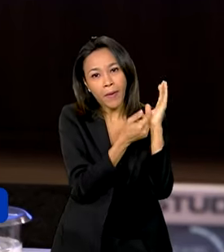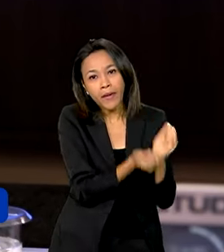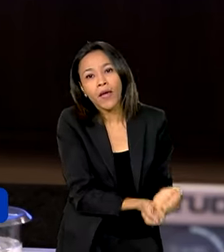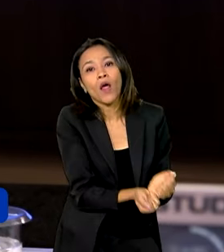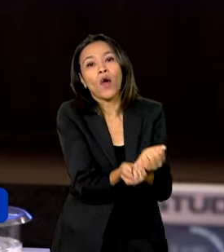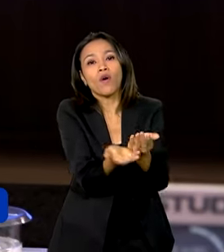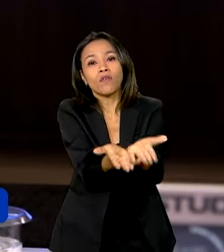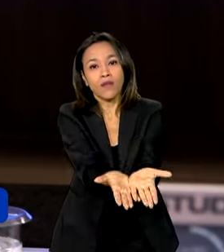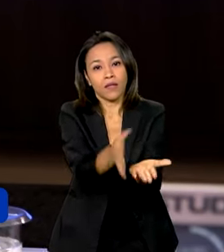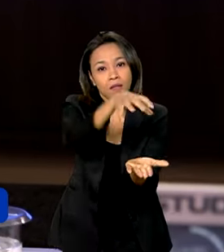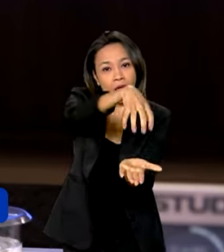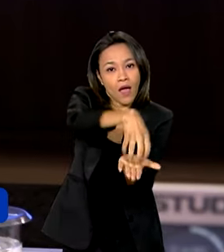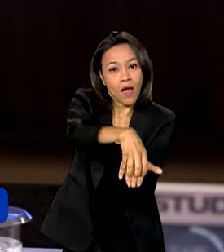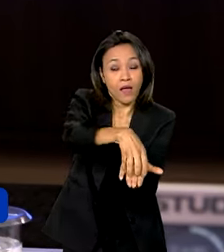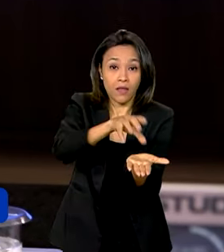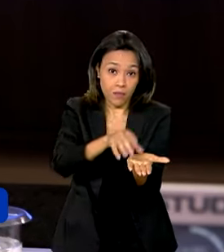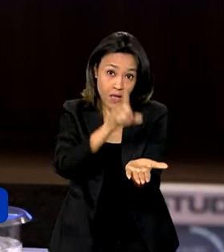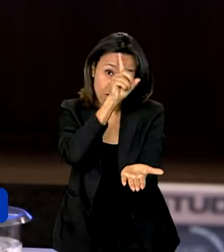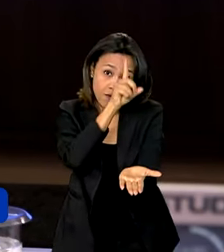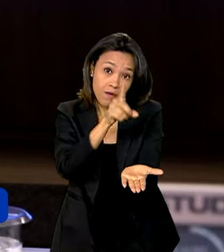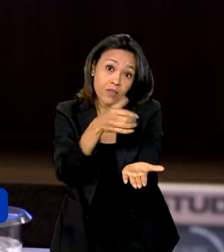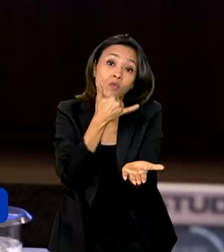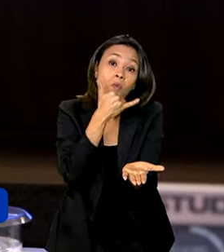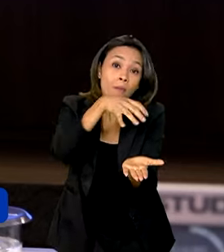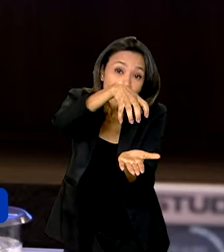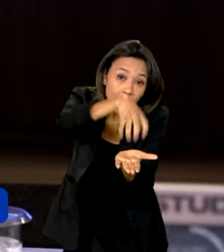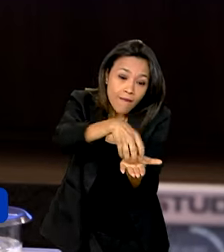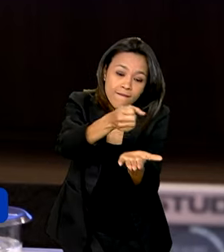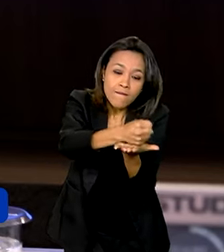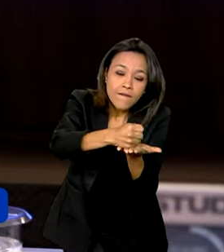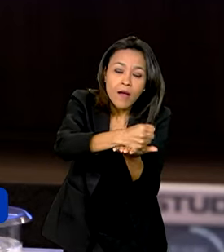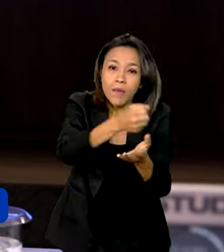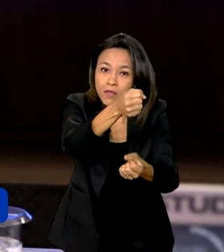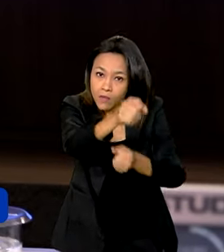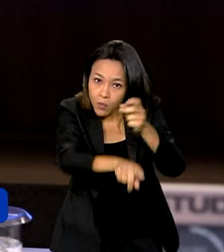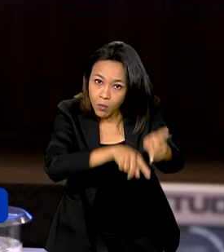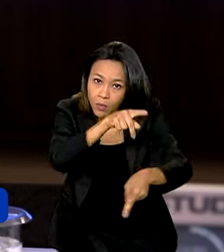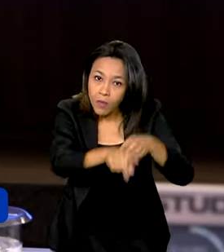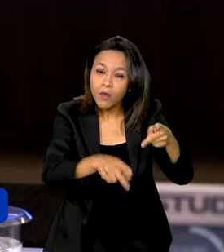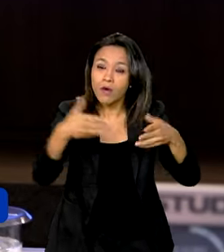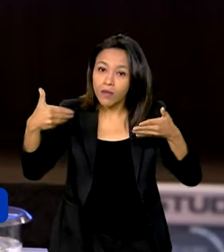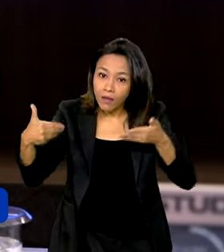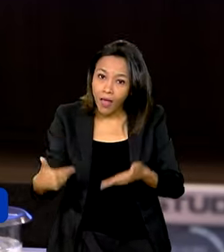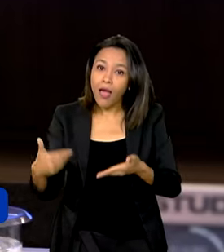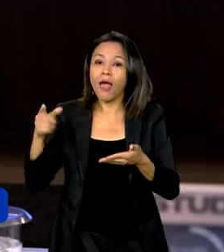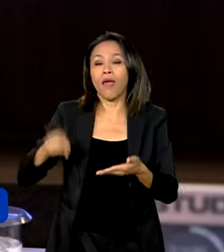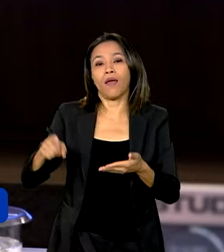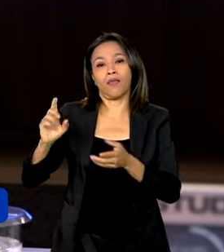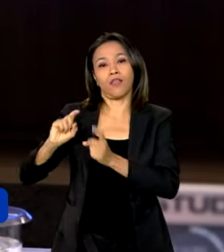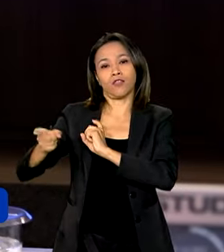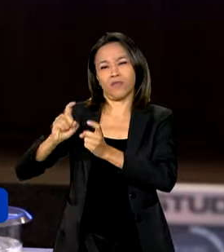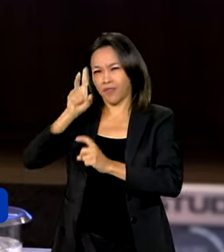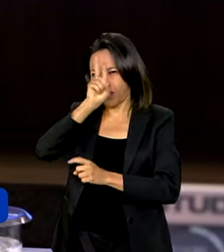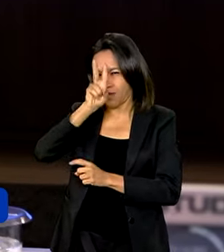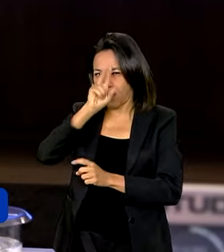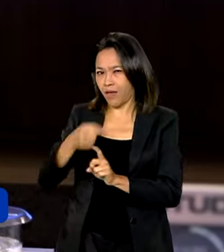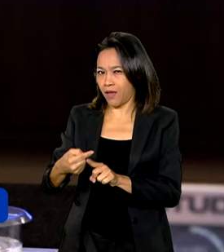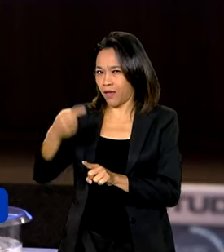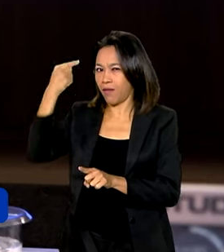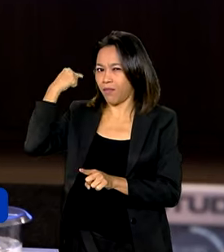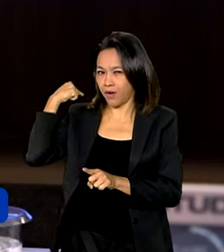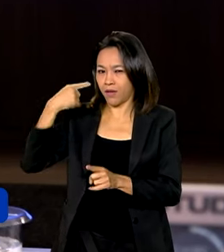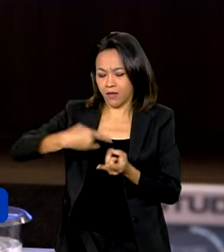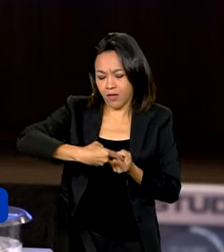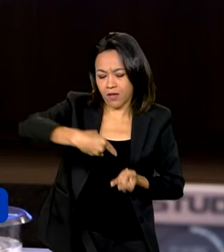Popular Então isso é uma introdução já na gestão do presidente Lula vocês devem lembrar a polêmica da questão dos